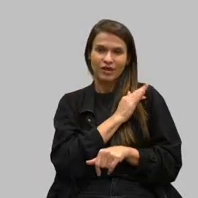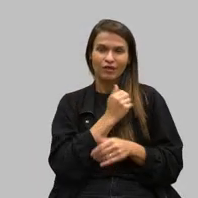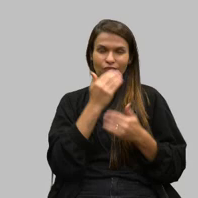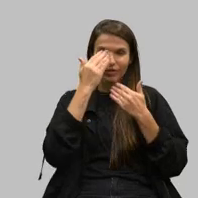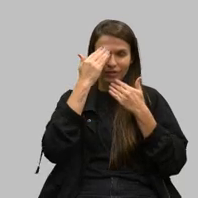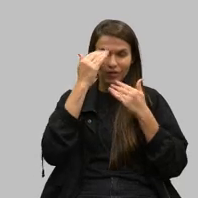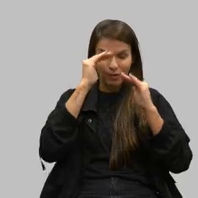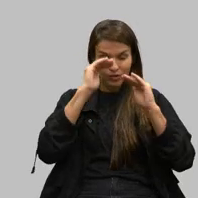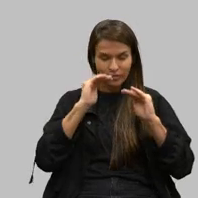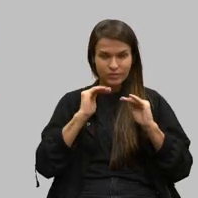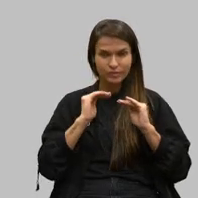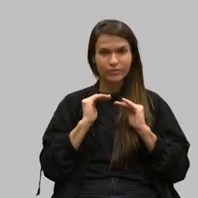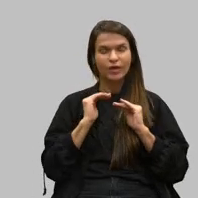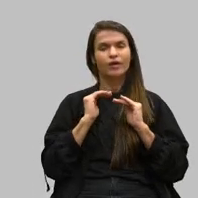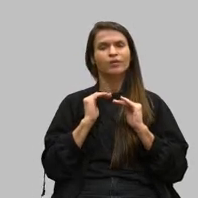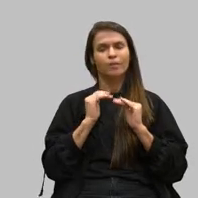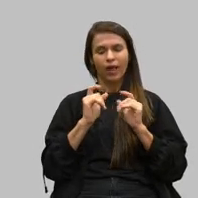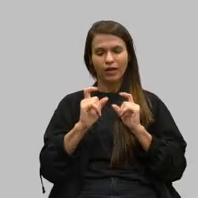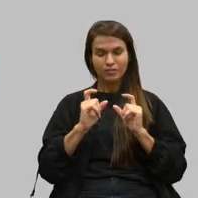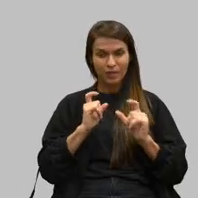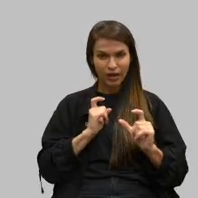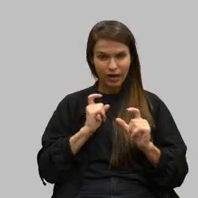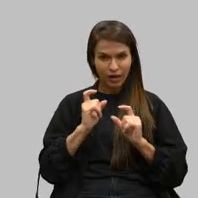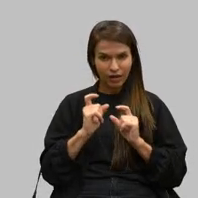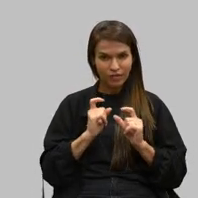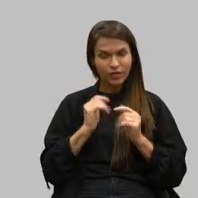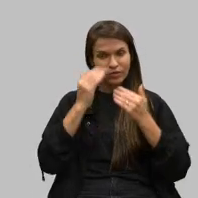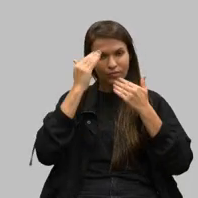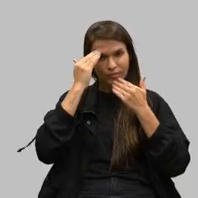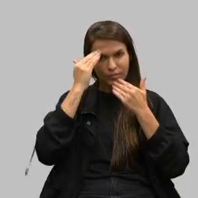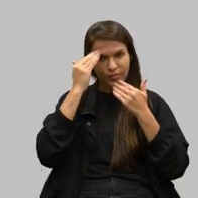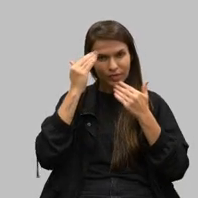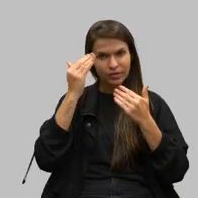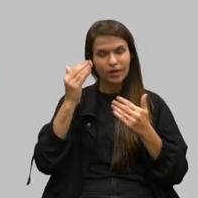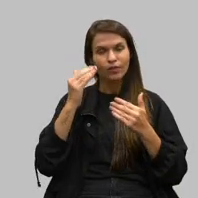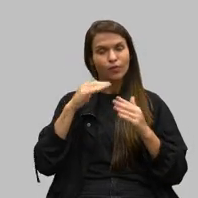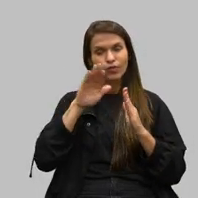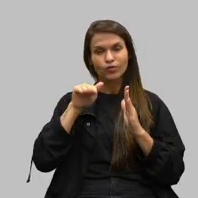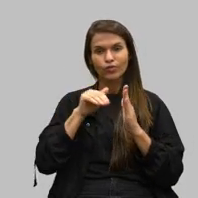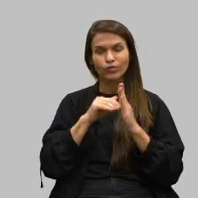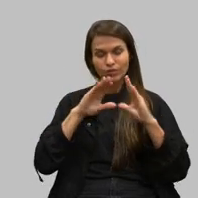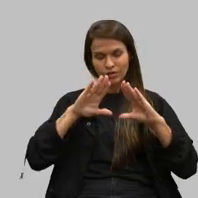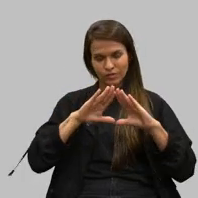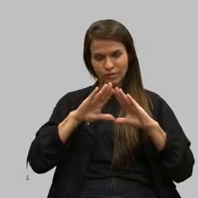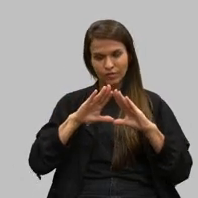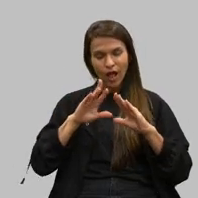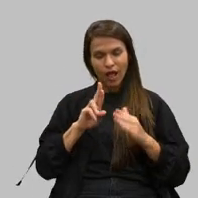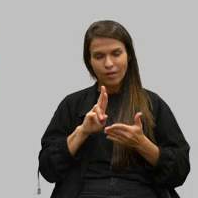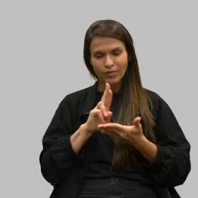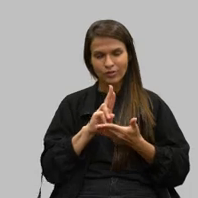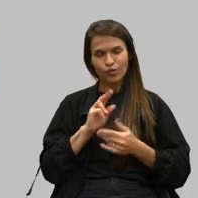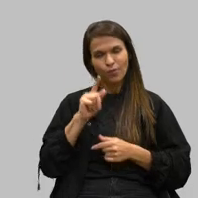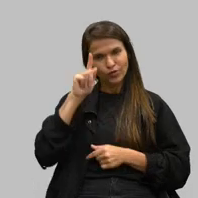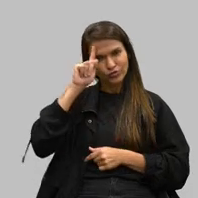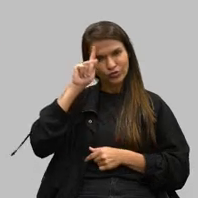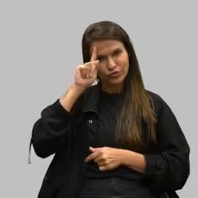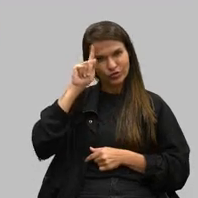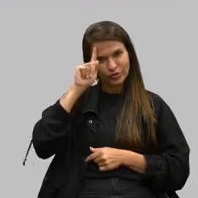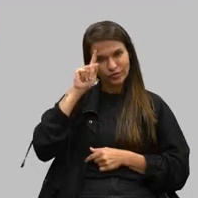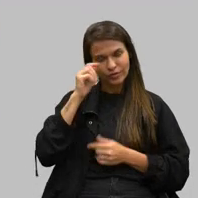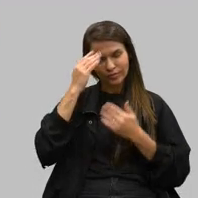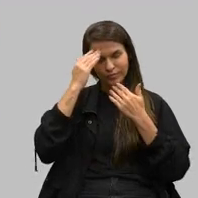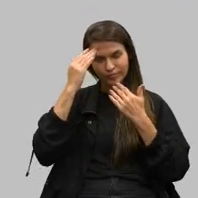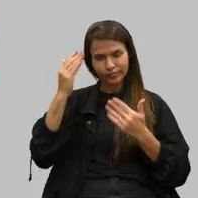pelo respeito, pelas palavras, e muito obrigado por tudo que a Assembleia representa no meu dia a dia. Está bom? Obrigado.